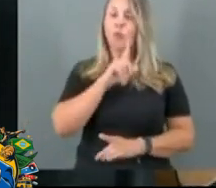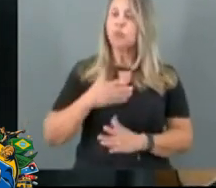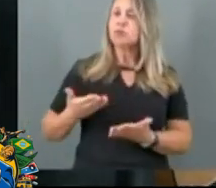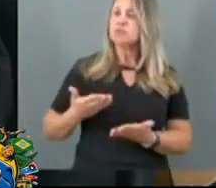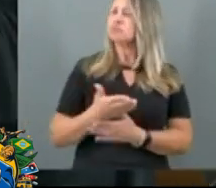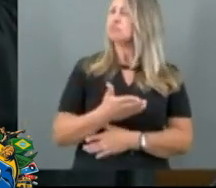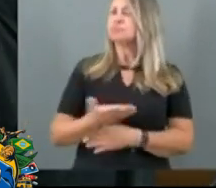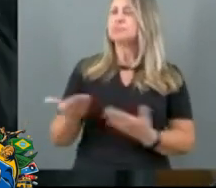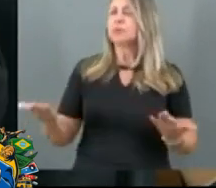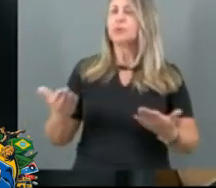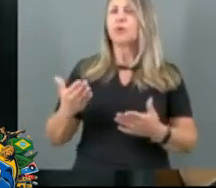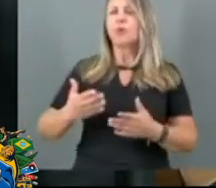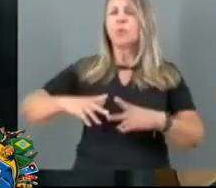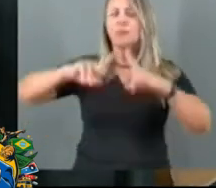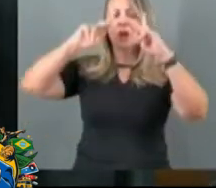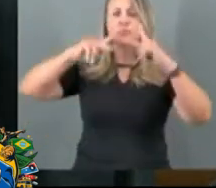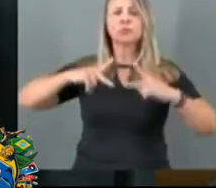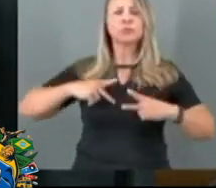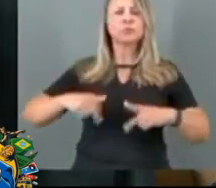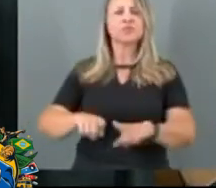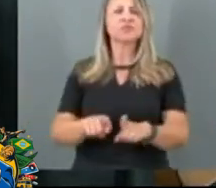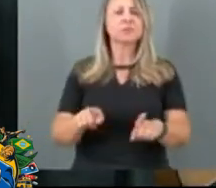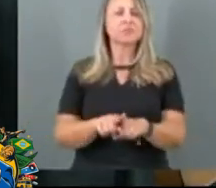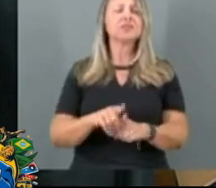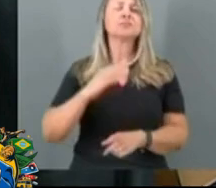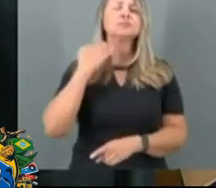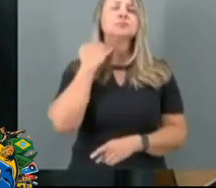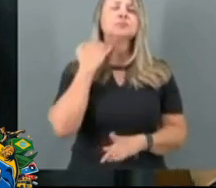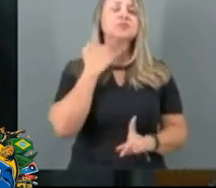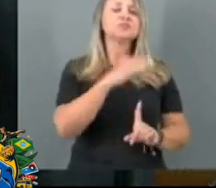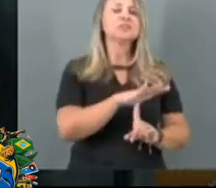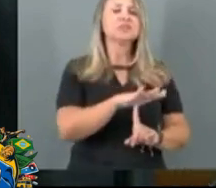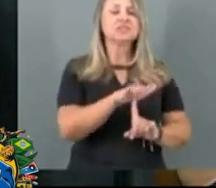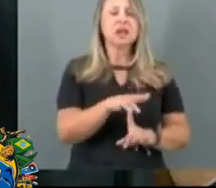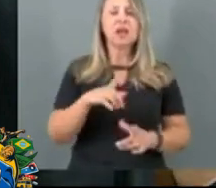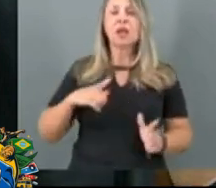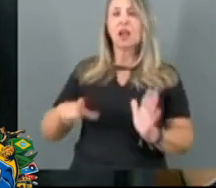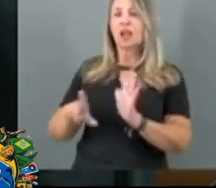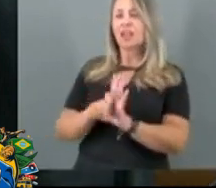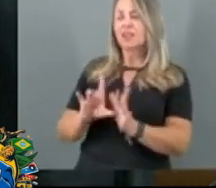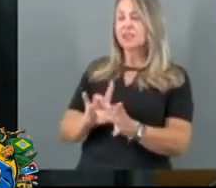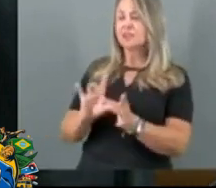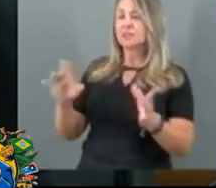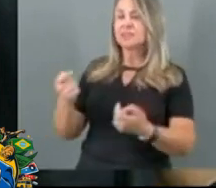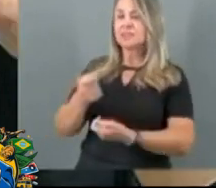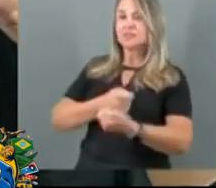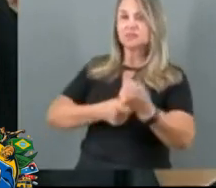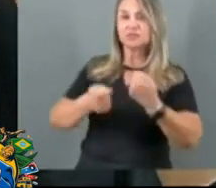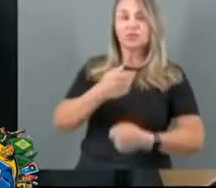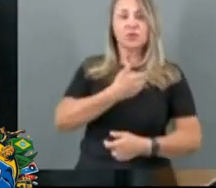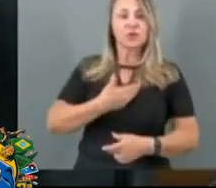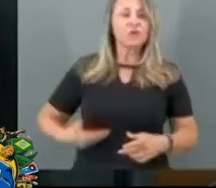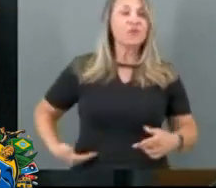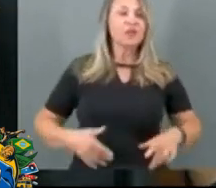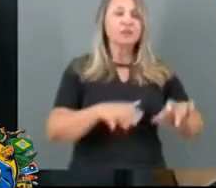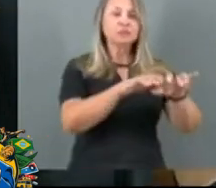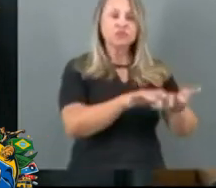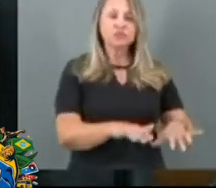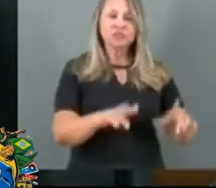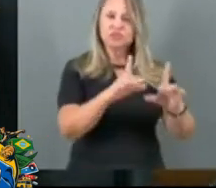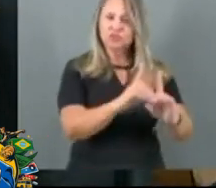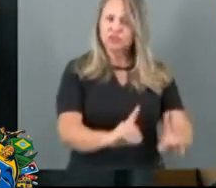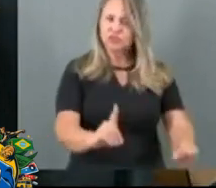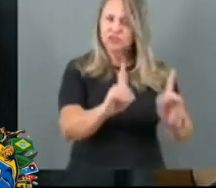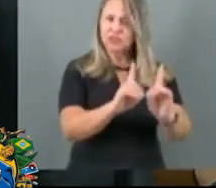autonomia do Banco Central, lei das estatais, lei da liberdade econômica, governo digital, um dos maiores do mundo, o